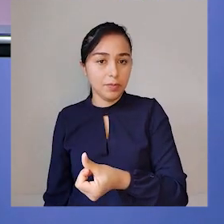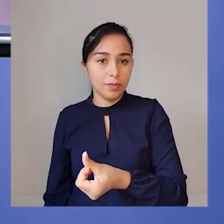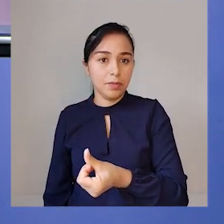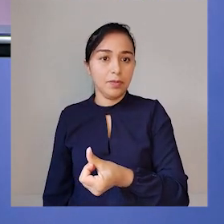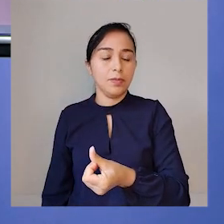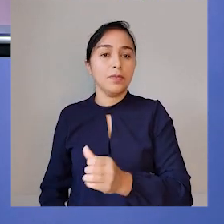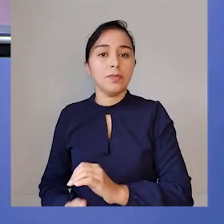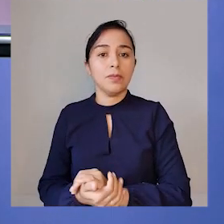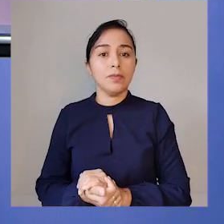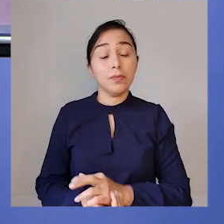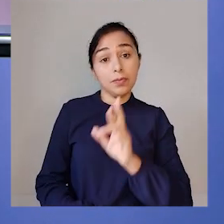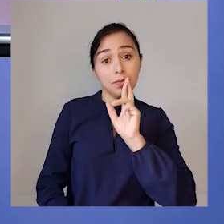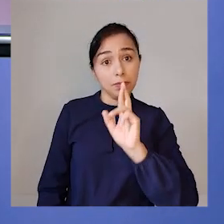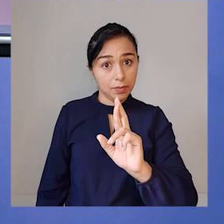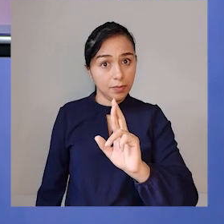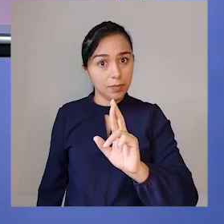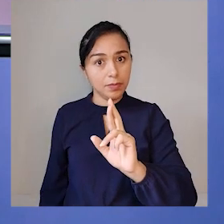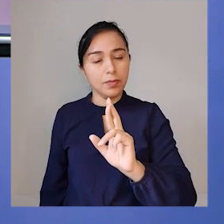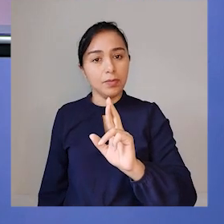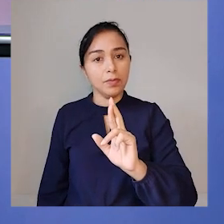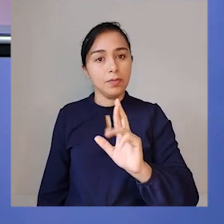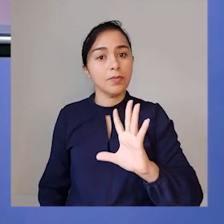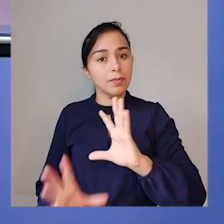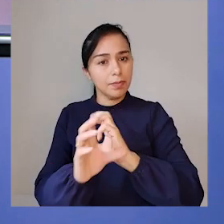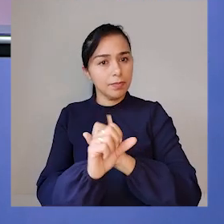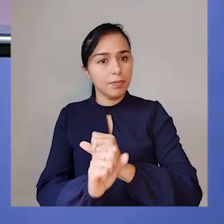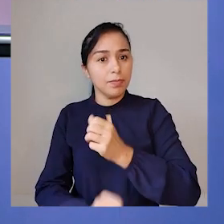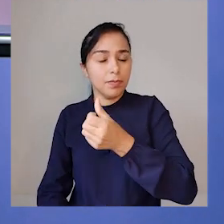Nesse caso, o resultado é